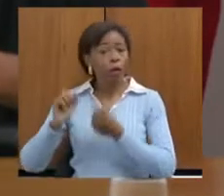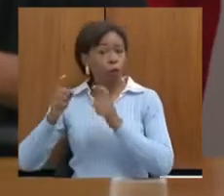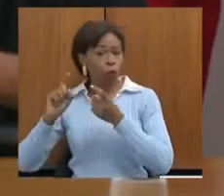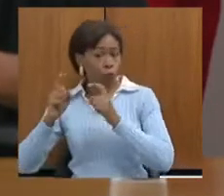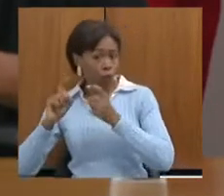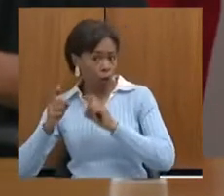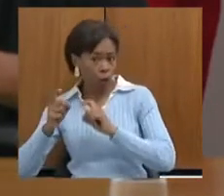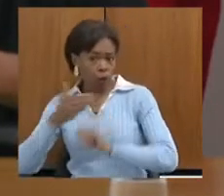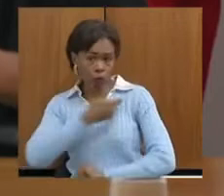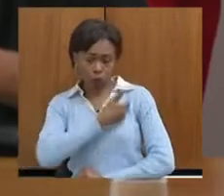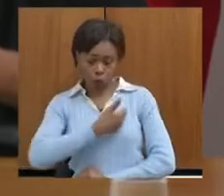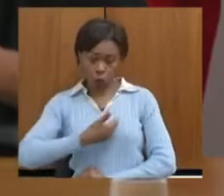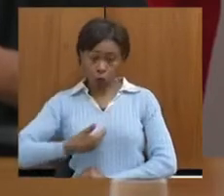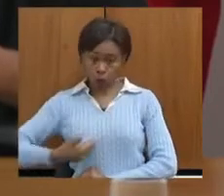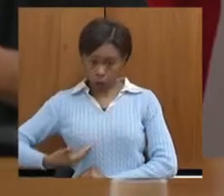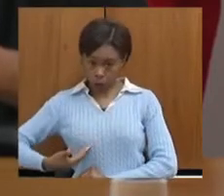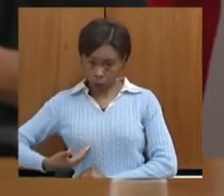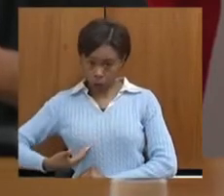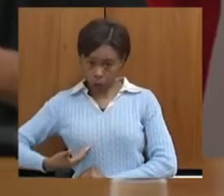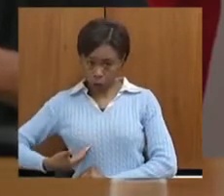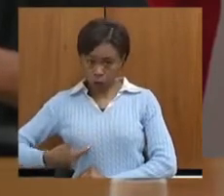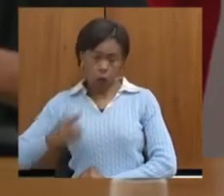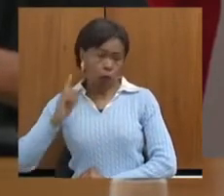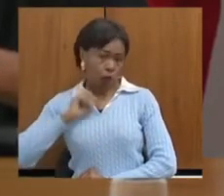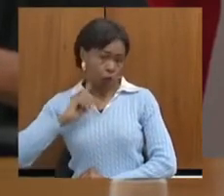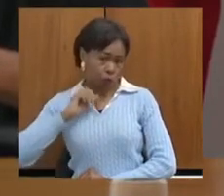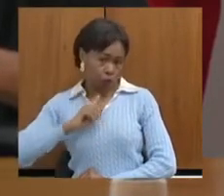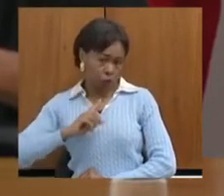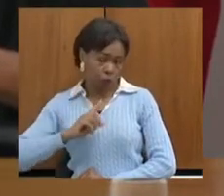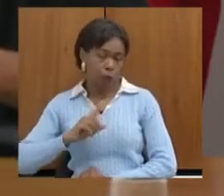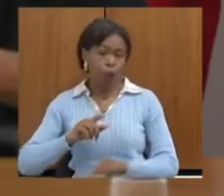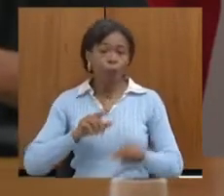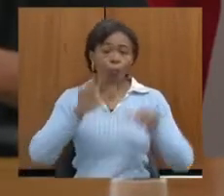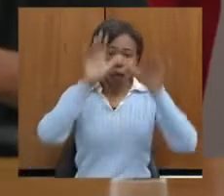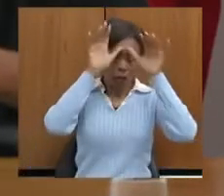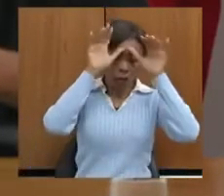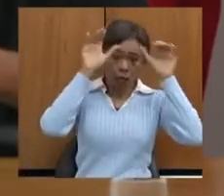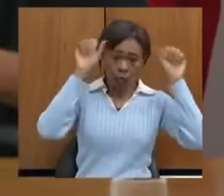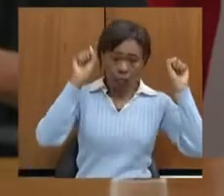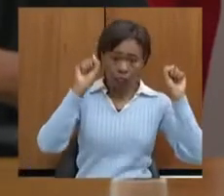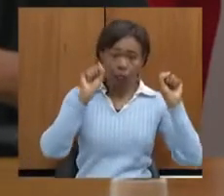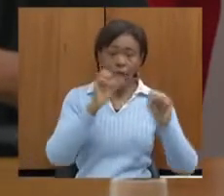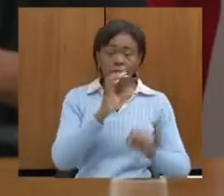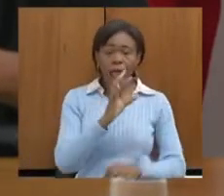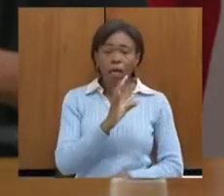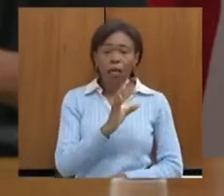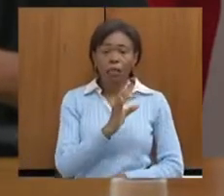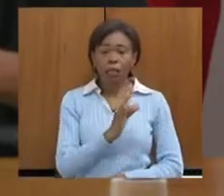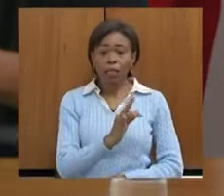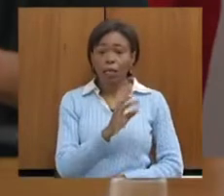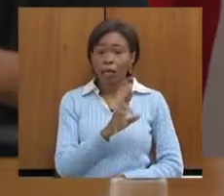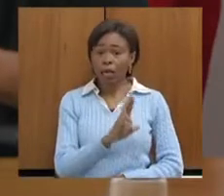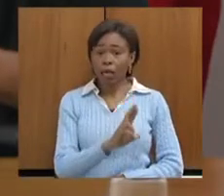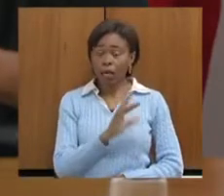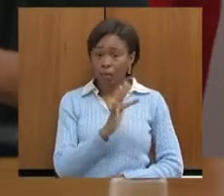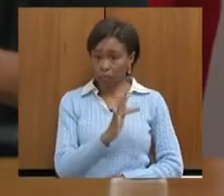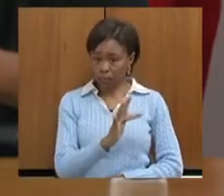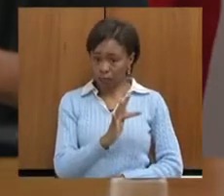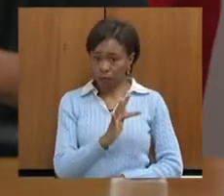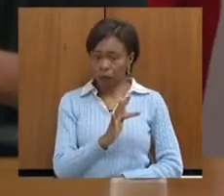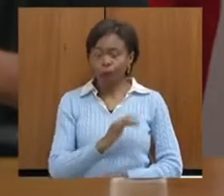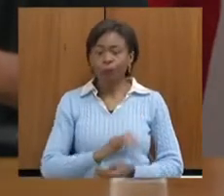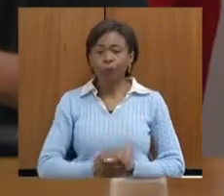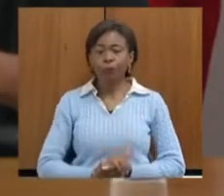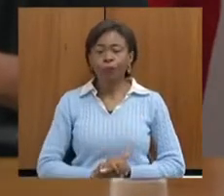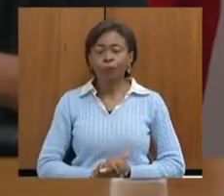Estado o tribunal os o STF atrás um sufoco também o próprio vem da República que estava